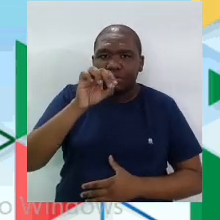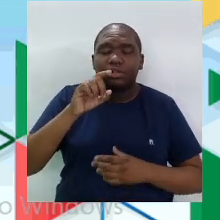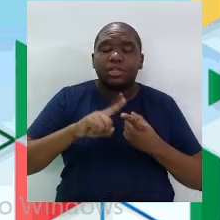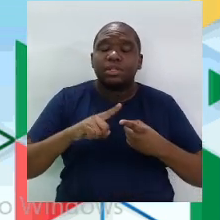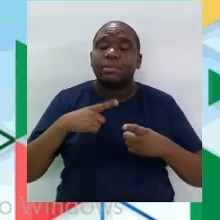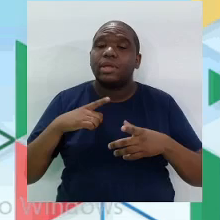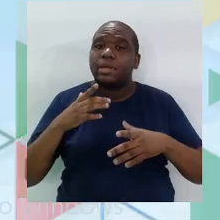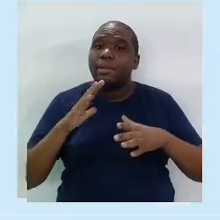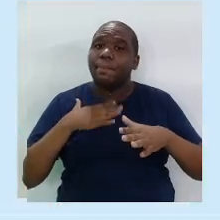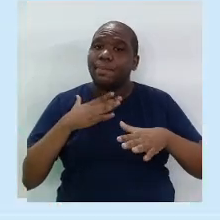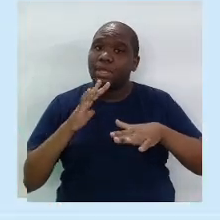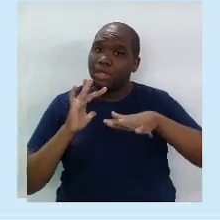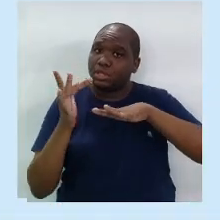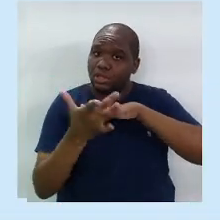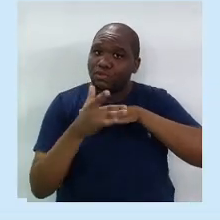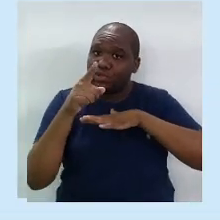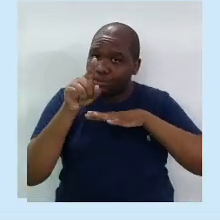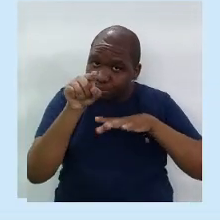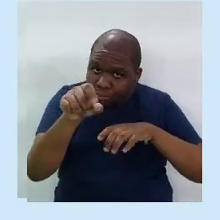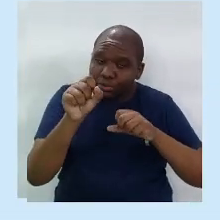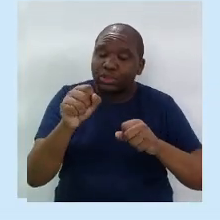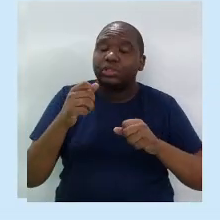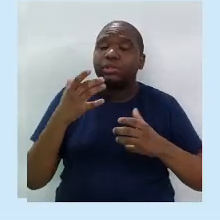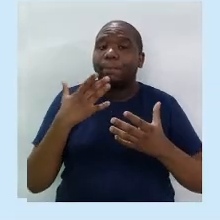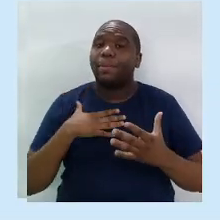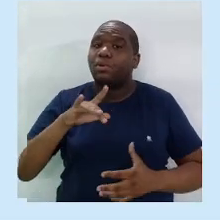me adicionar. Tem aí o Instagram,